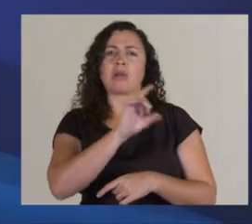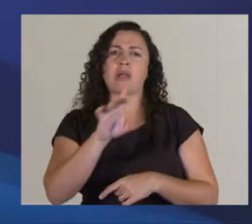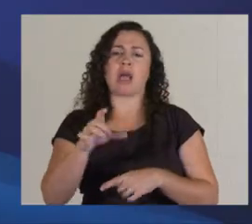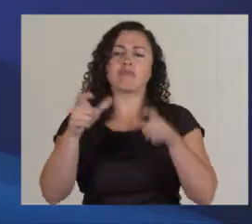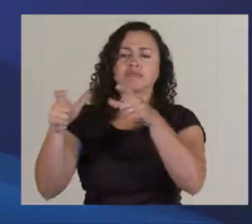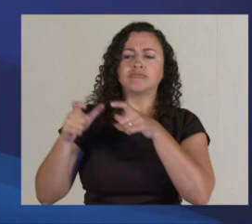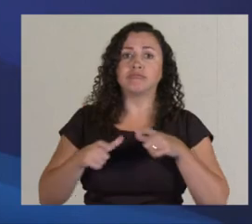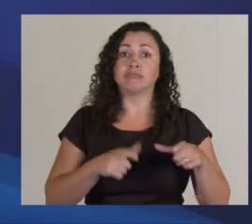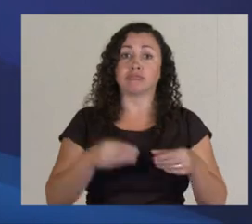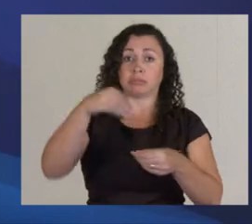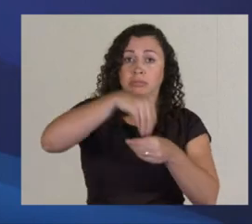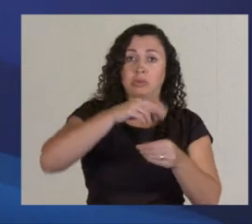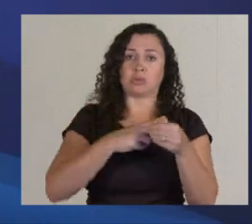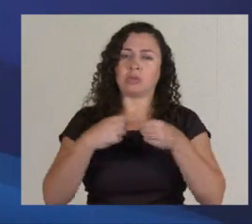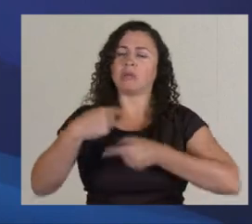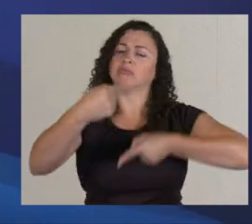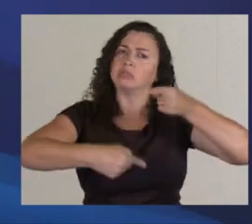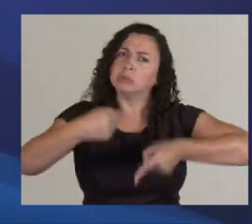unidades, que vão